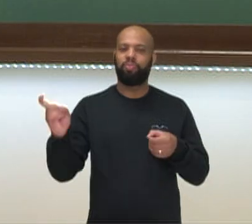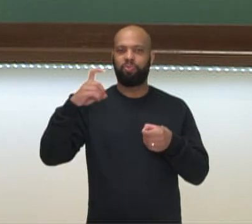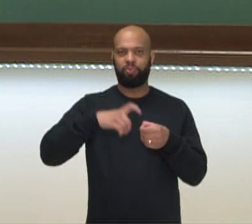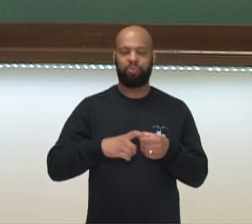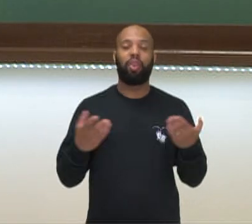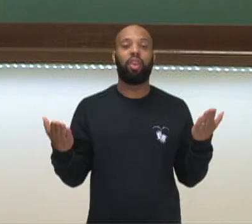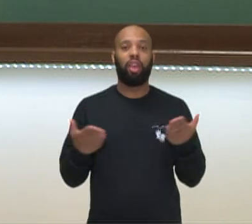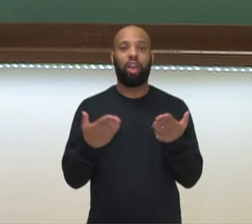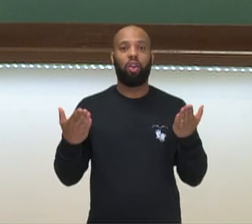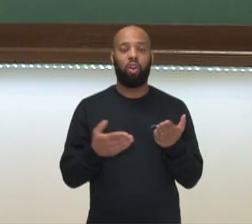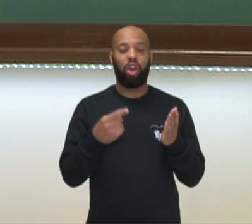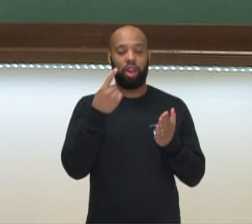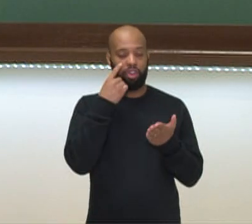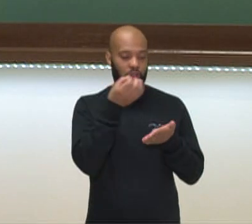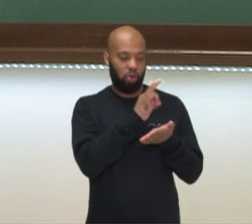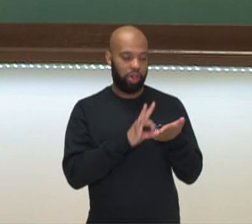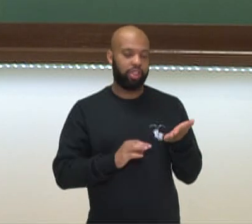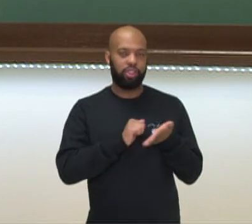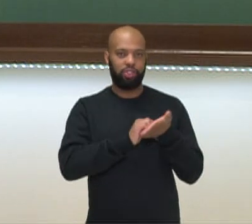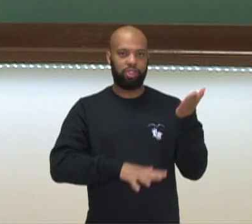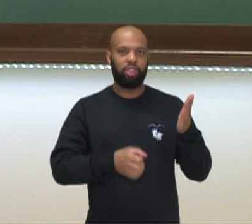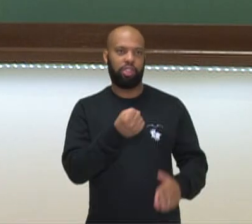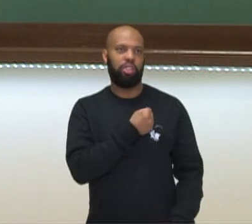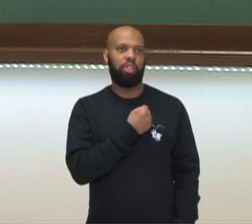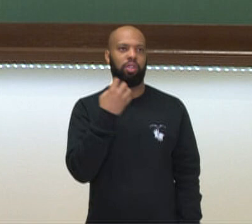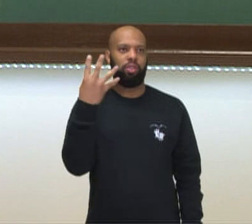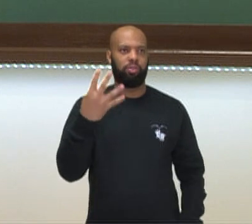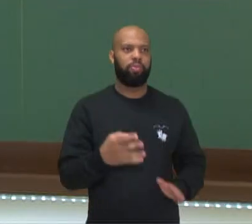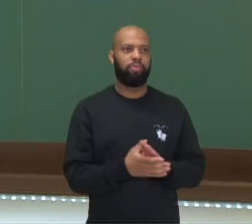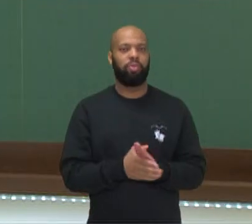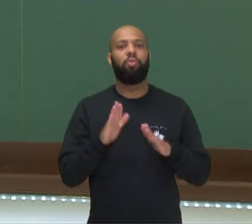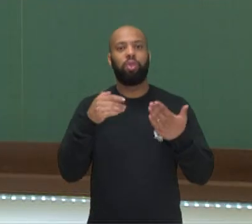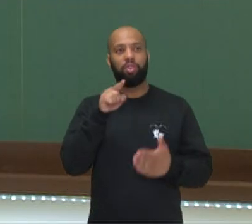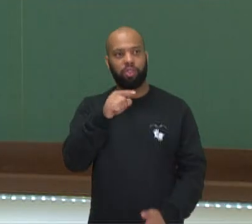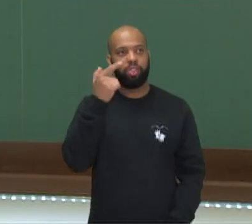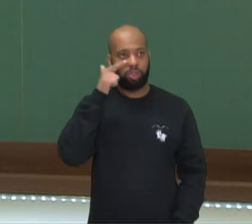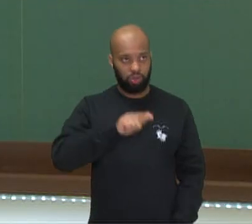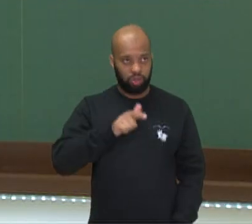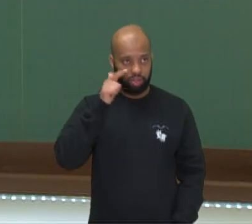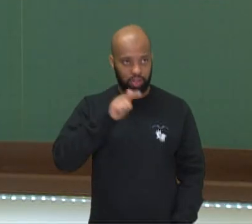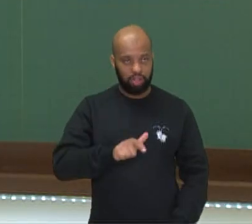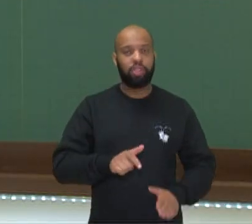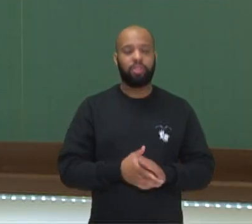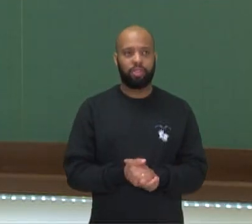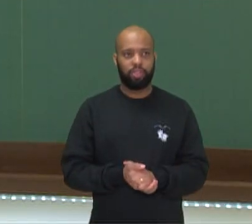Voltamos. Vamos à correção da nossa atividade 4? E aí, vocês conseguiram